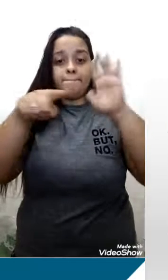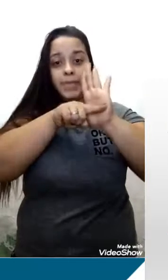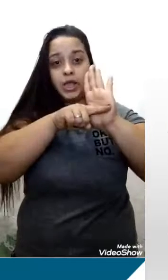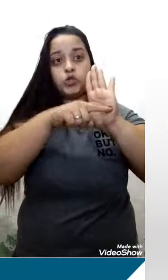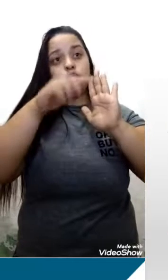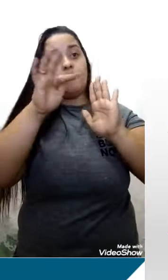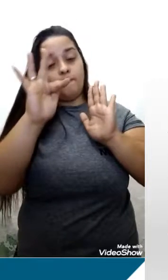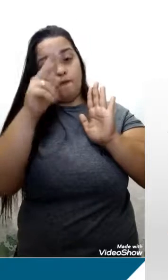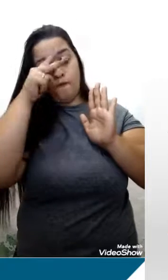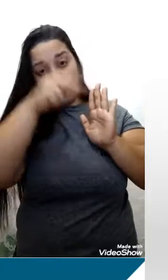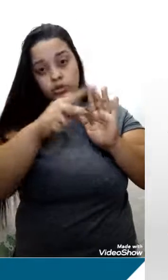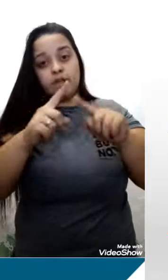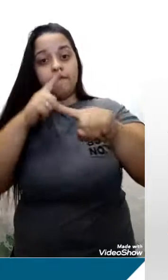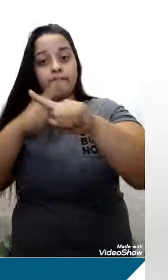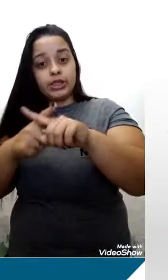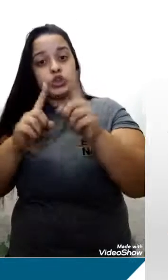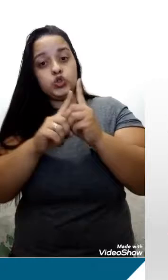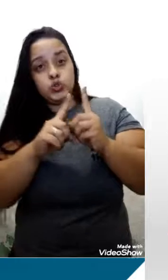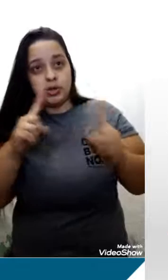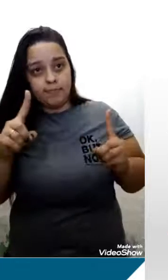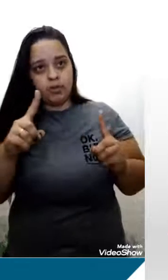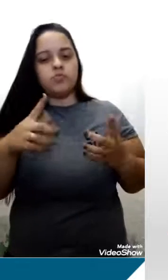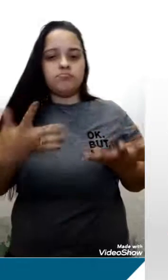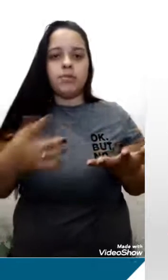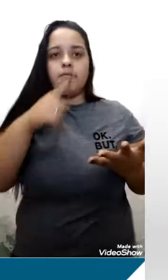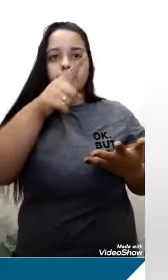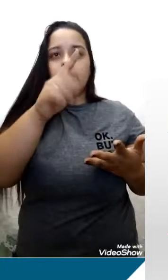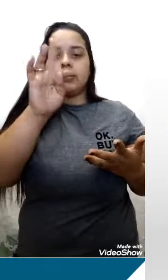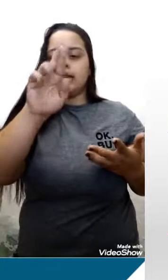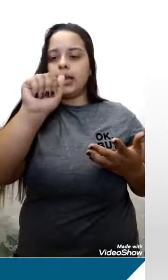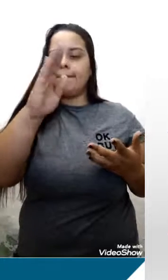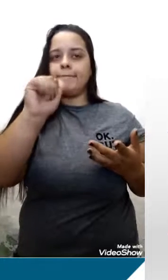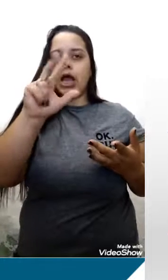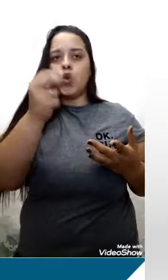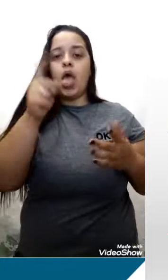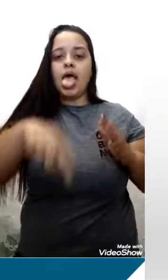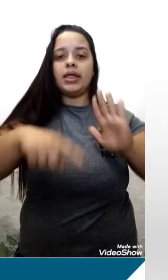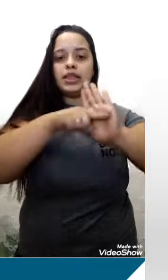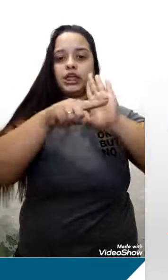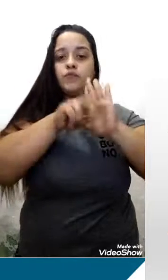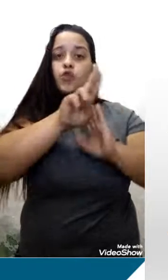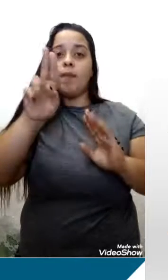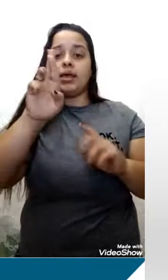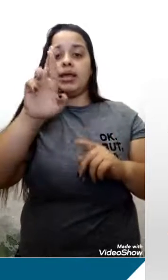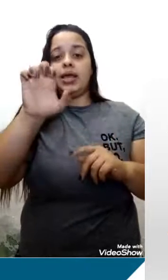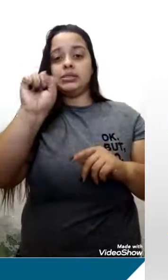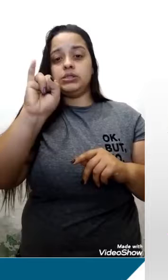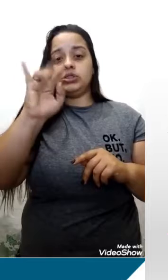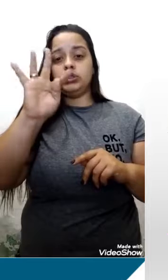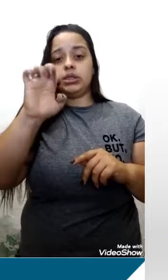a menos a força vezes o deslocamento. Como esse trabalho é negativo, chamamos de trabalho de